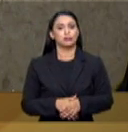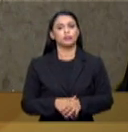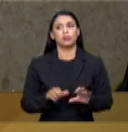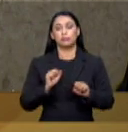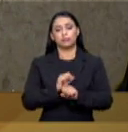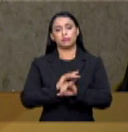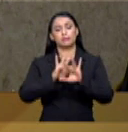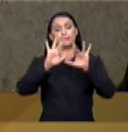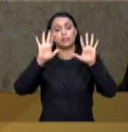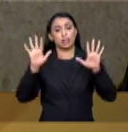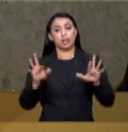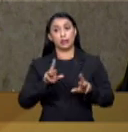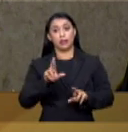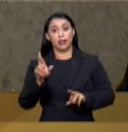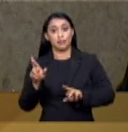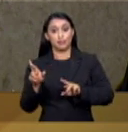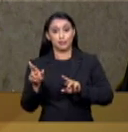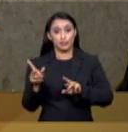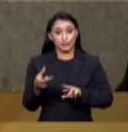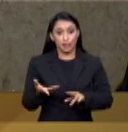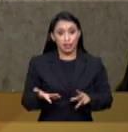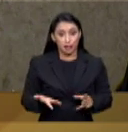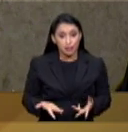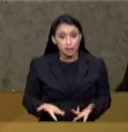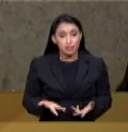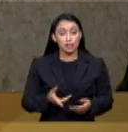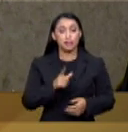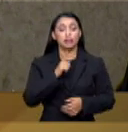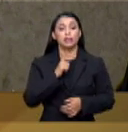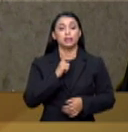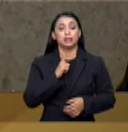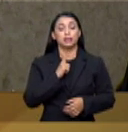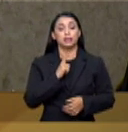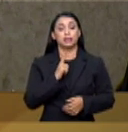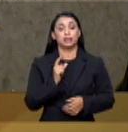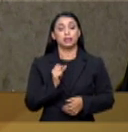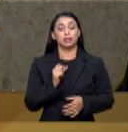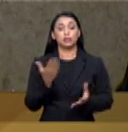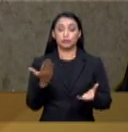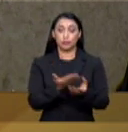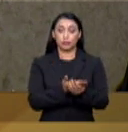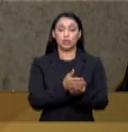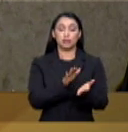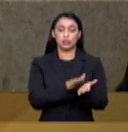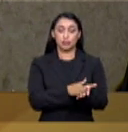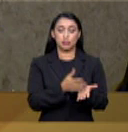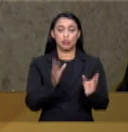bem clara a diferença que se impõe no caso concreto.